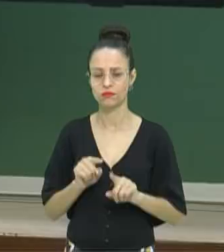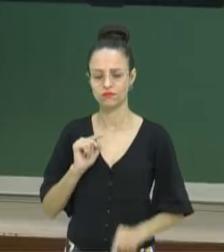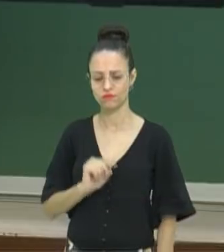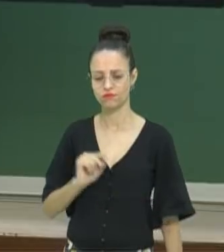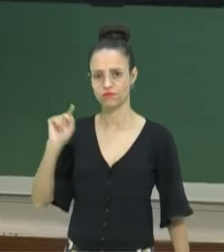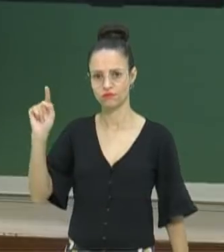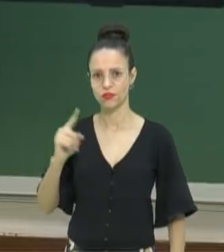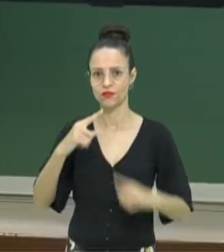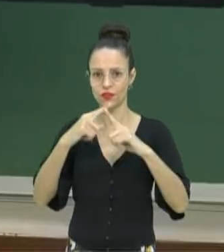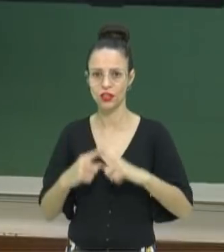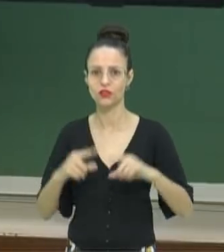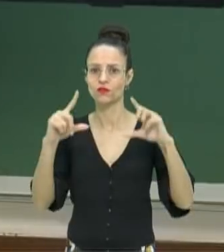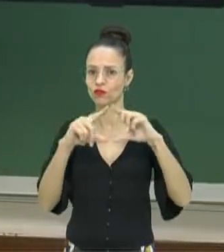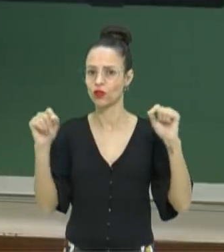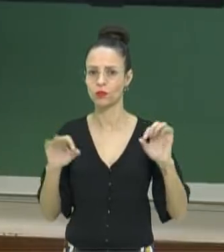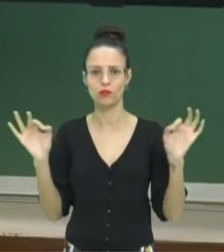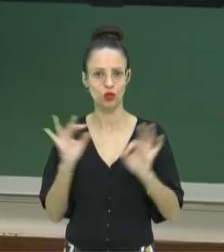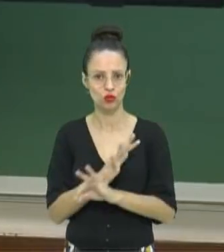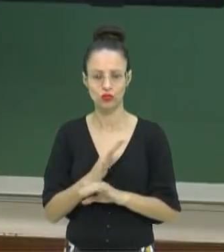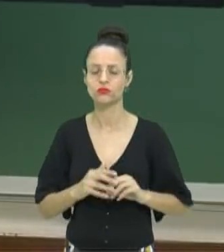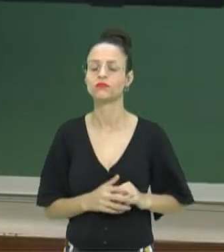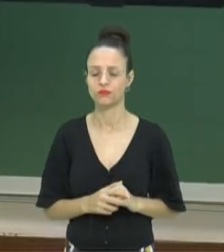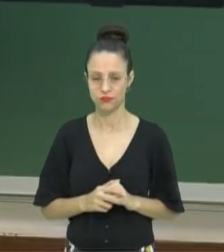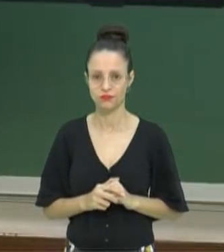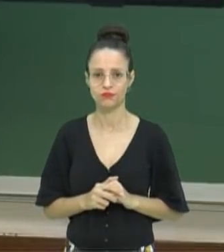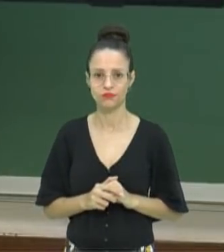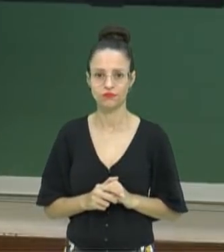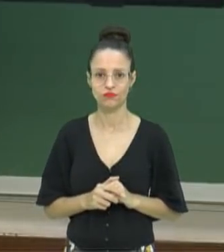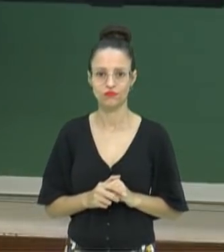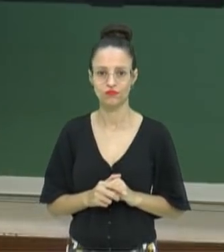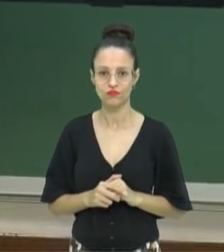altura, usa a fórmula, calcula, ok?